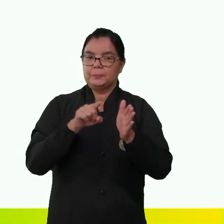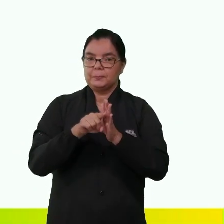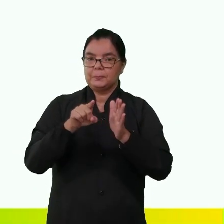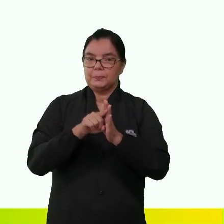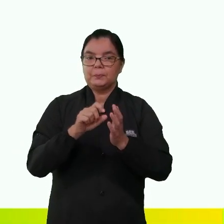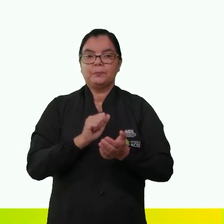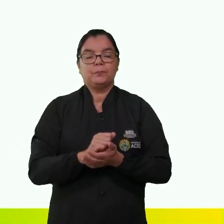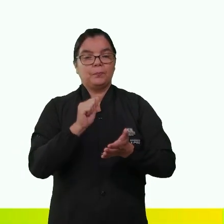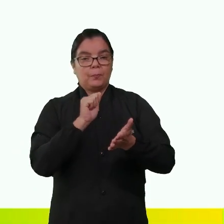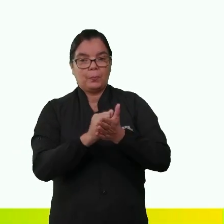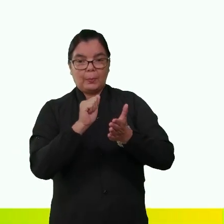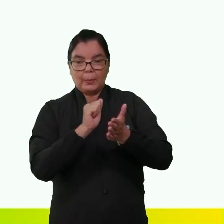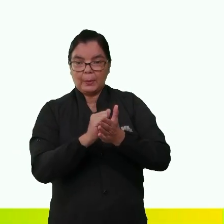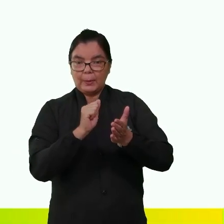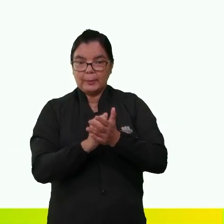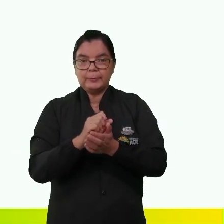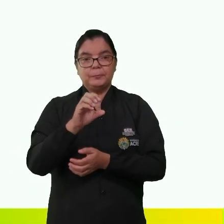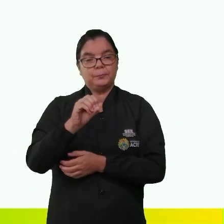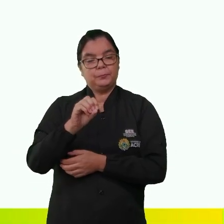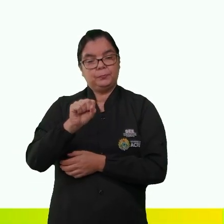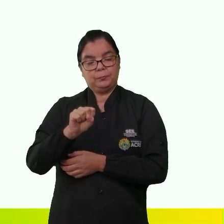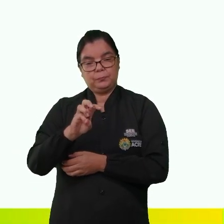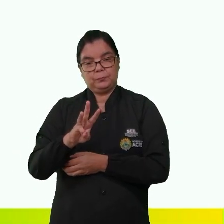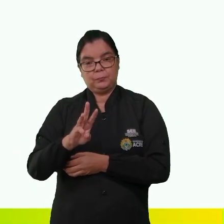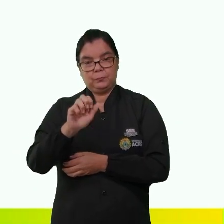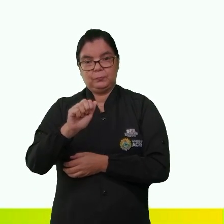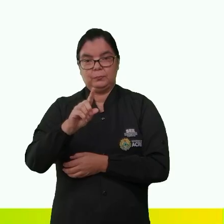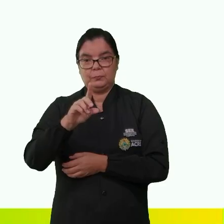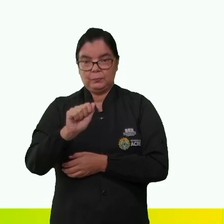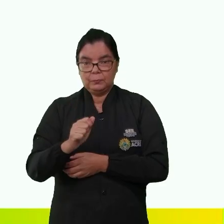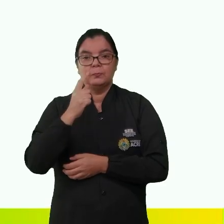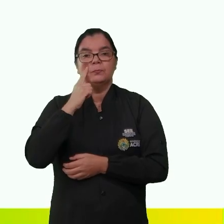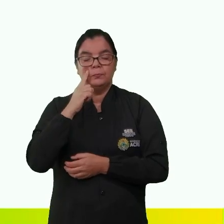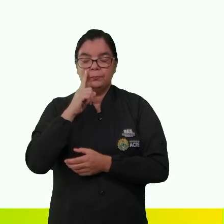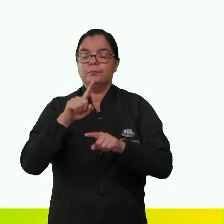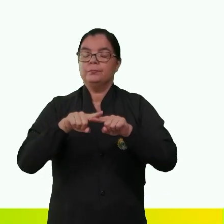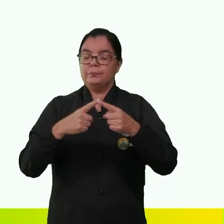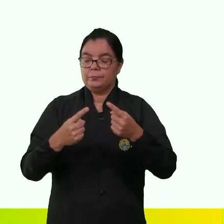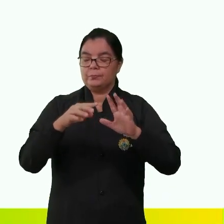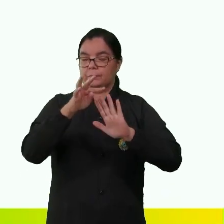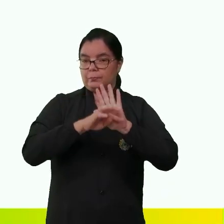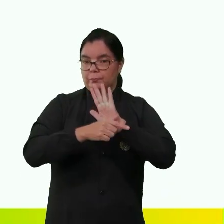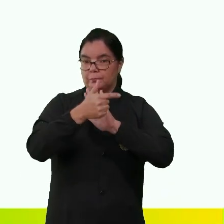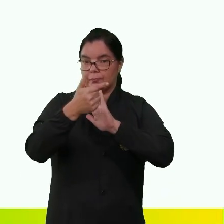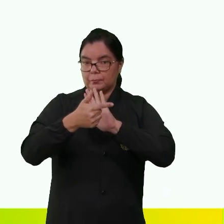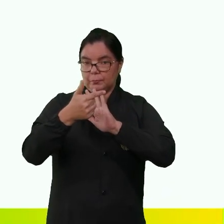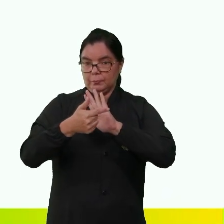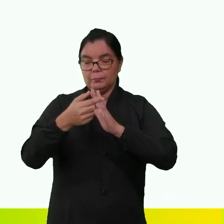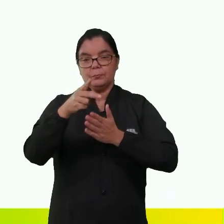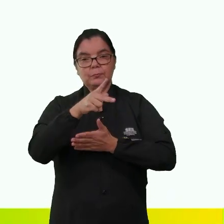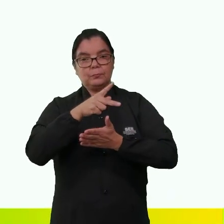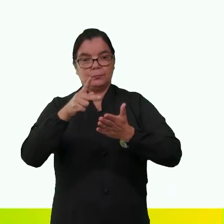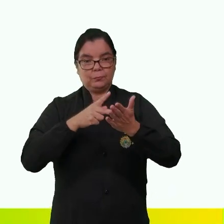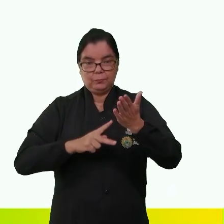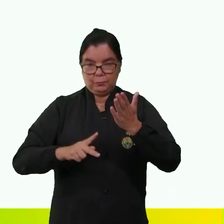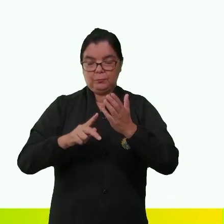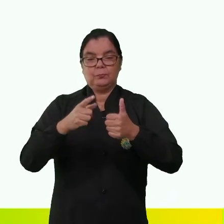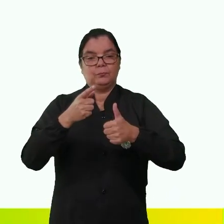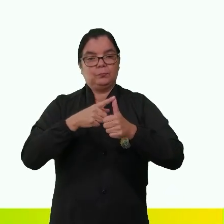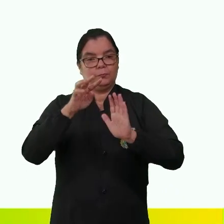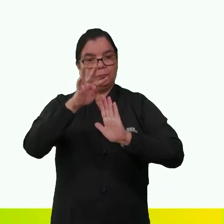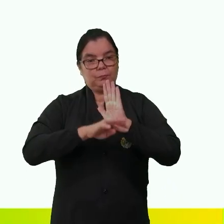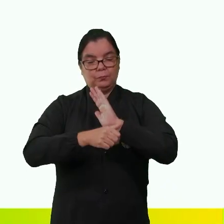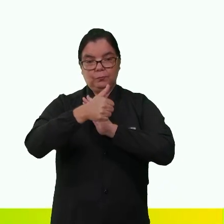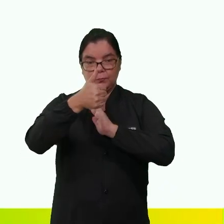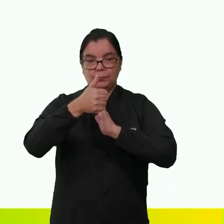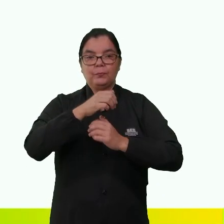questão. Diz assim, a reescrita de Oswald de Andrade, que é o texto 2, em diálogo com o poema de Gonçalves Dias,